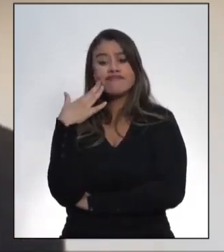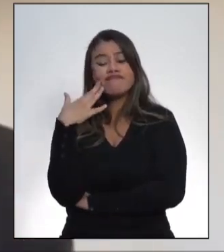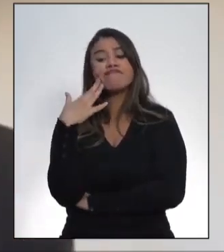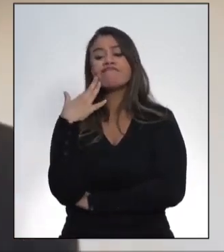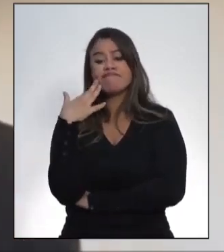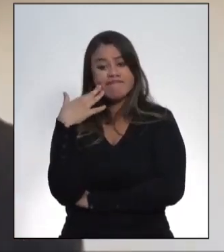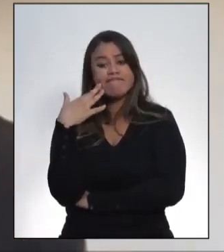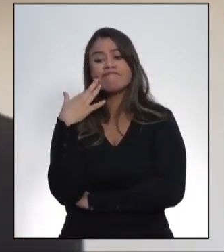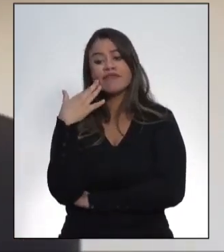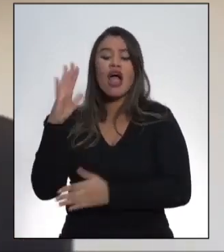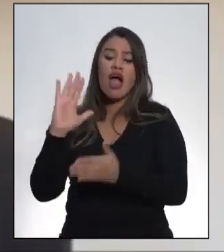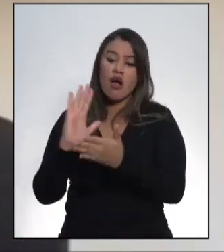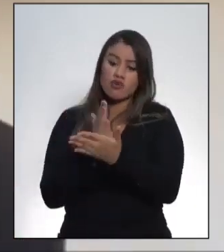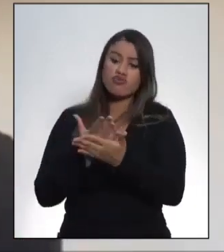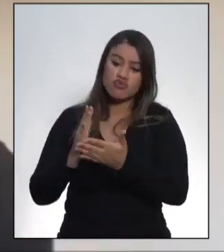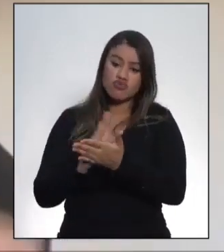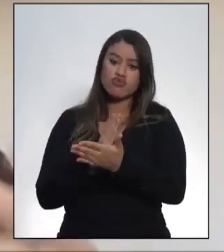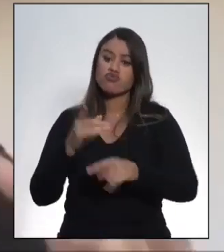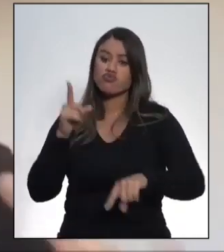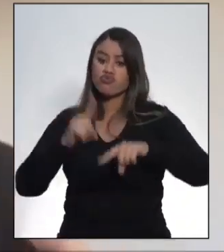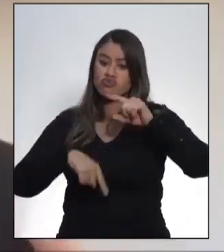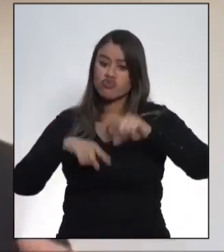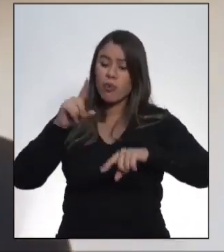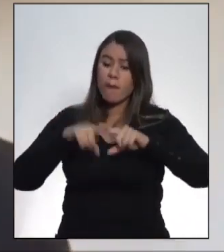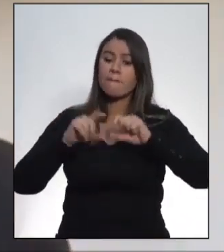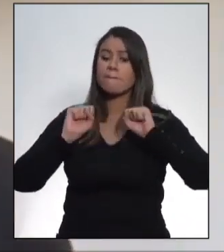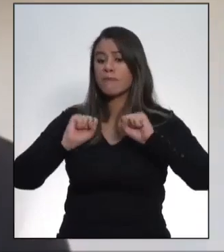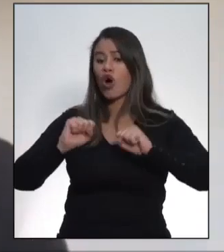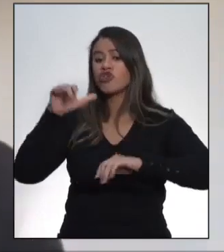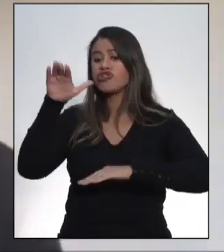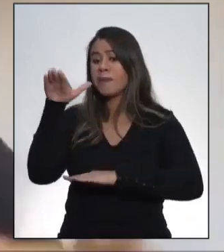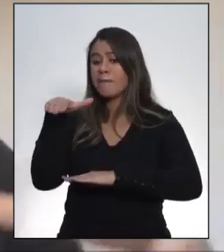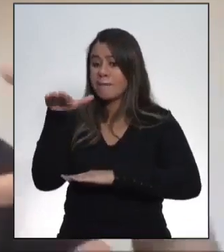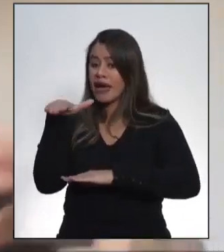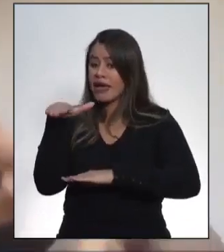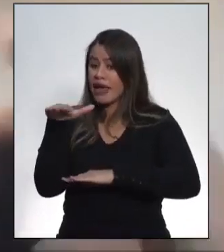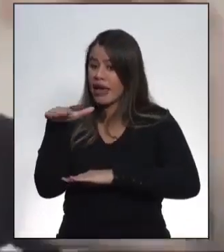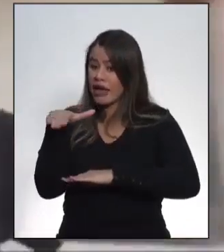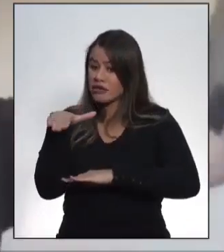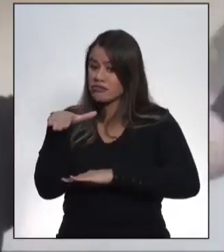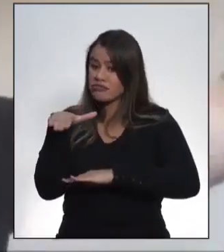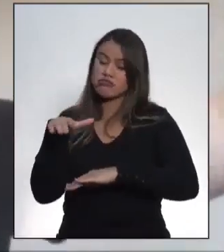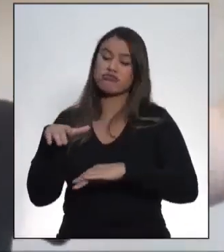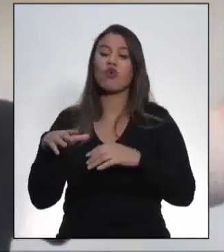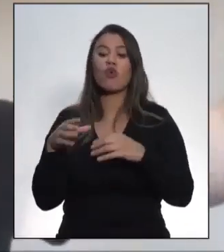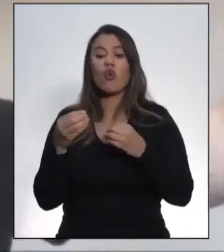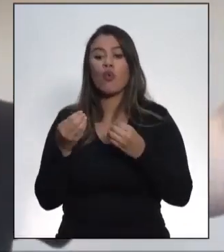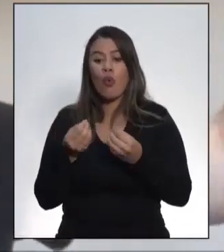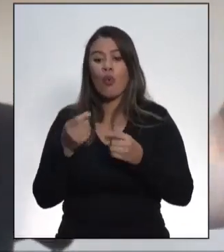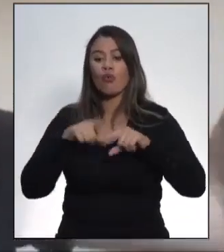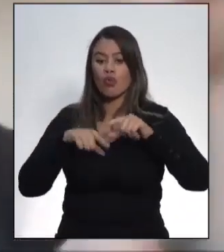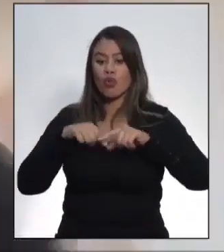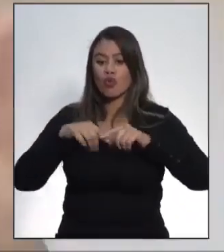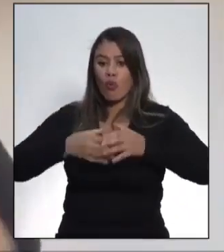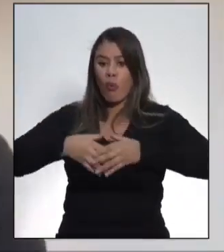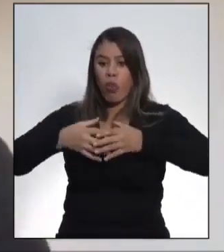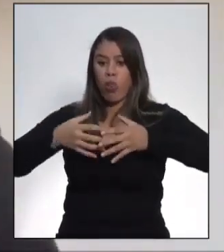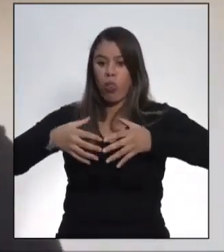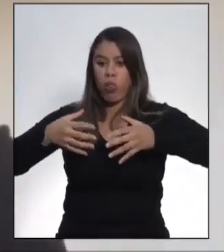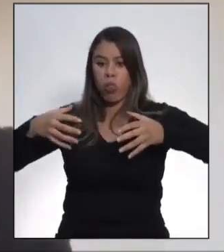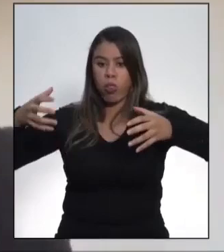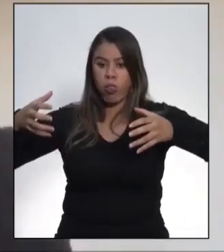produtos vão ser produtos que tendem a ser muito baratos e você vai querer vender um volume muito grande de um produto que tem um